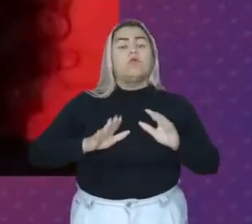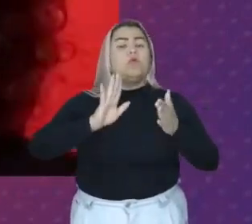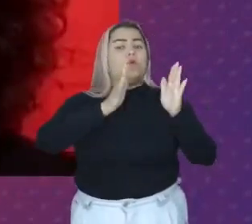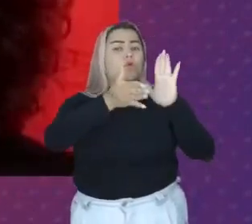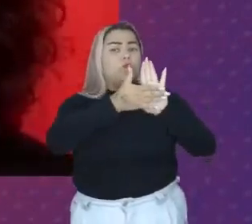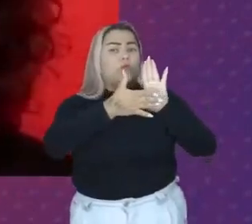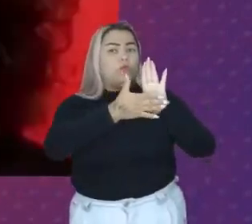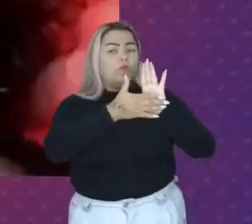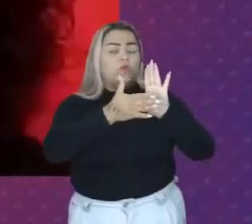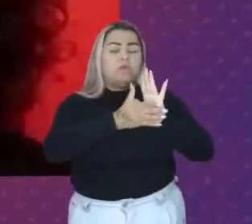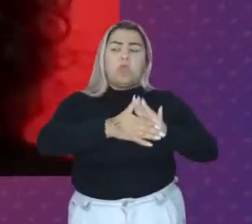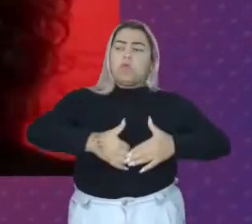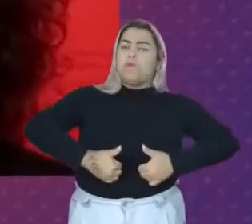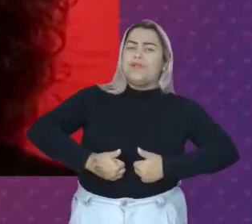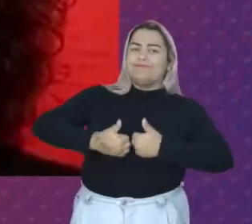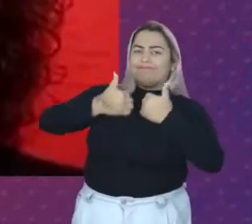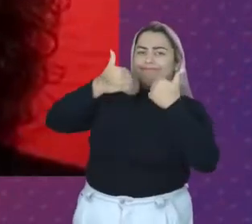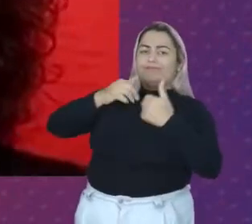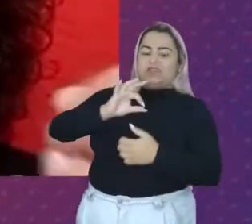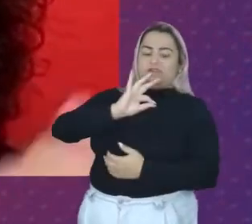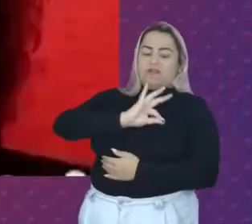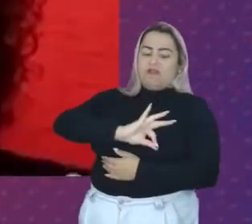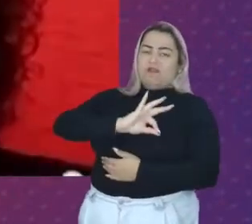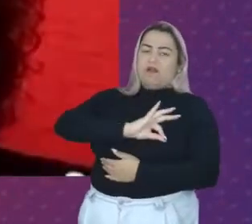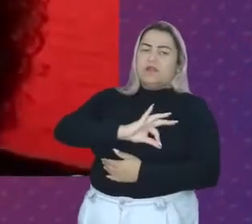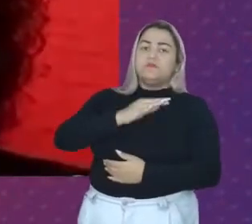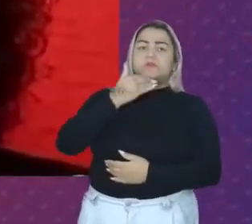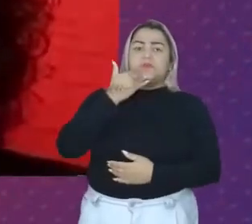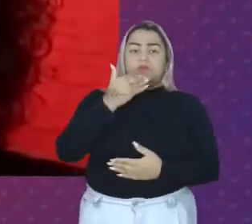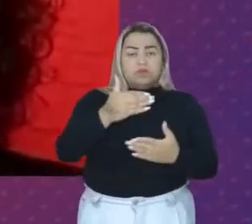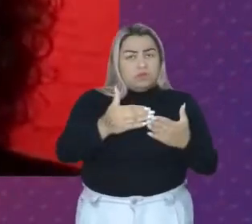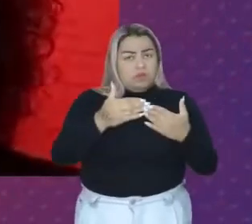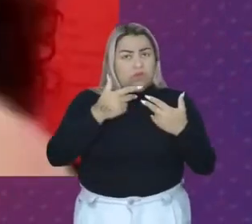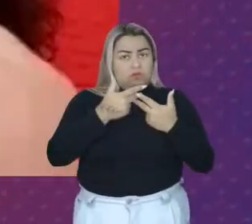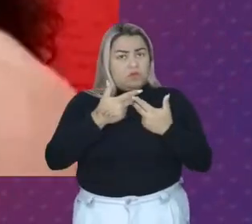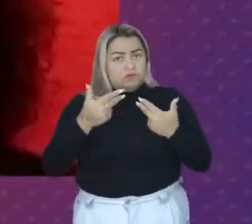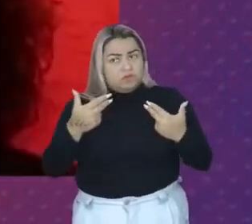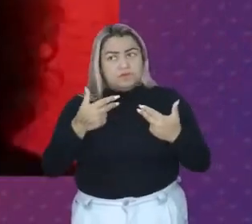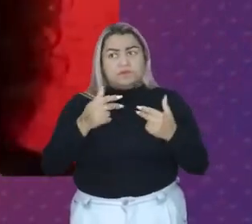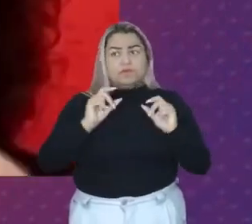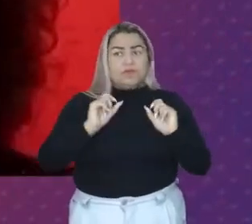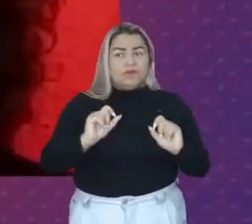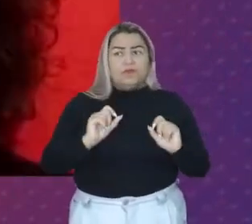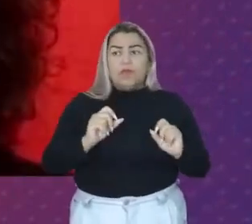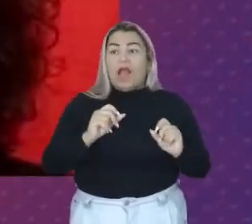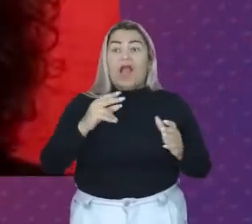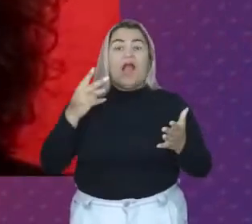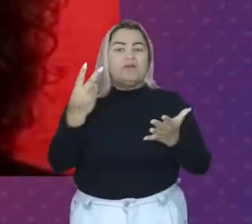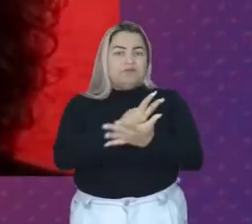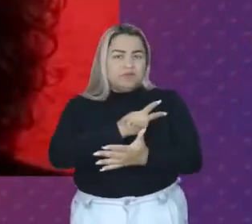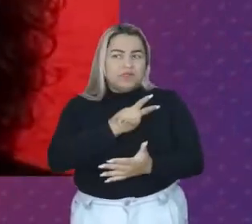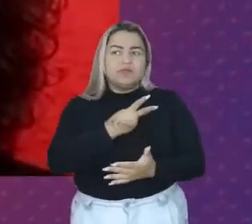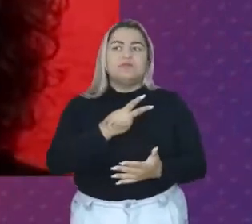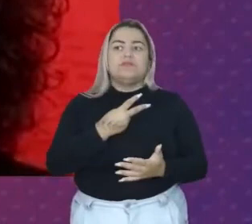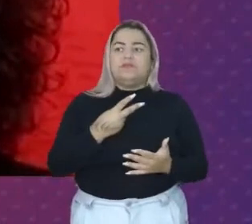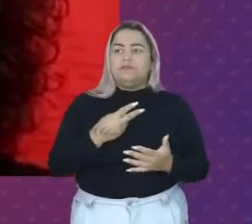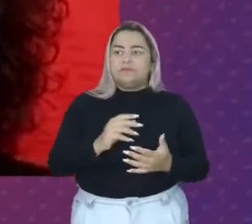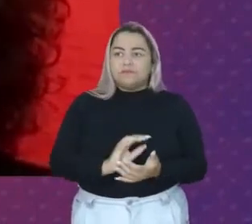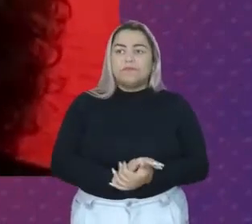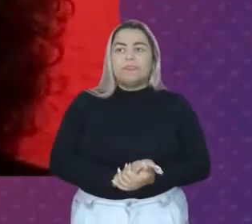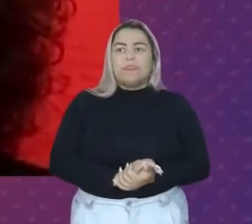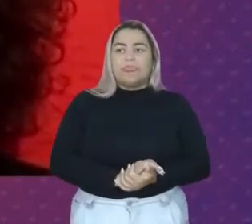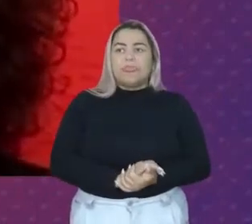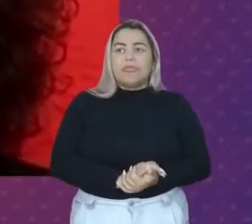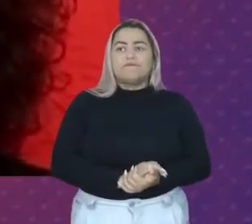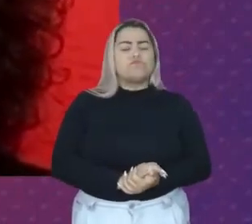de melhora de salário, essas coisas, né, e pedindo alguma coisa em troca. Então, isso acontece muito, muito. E